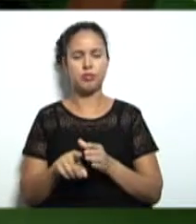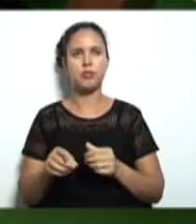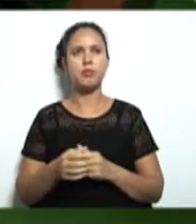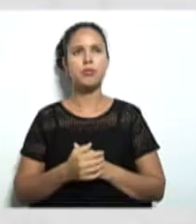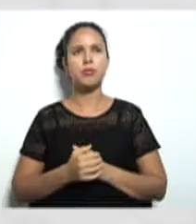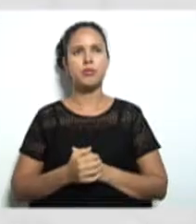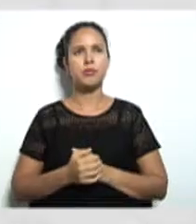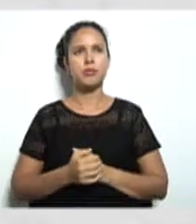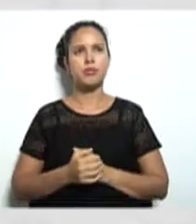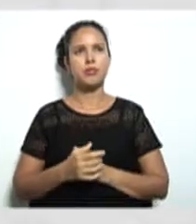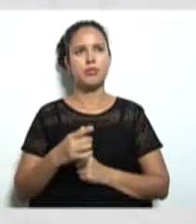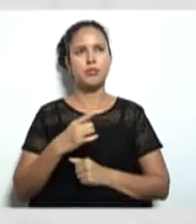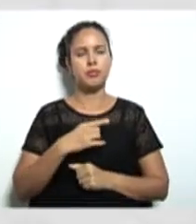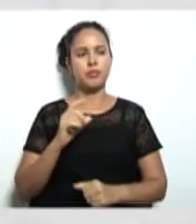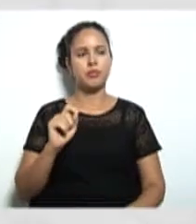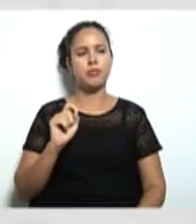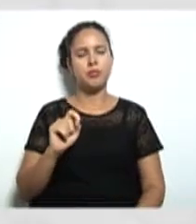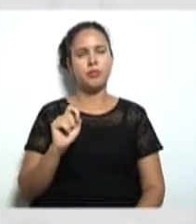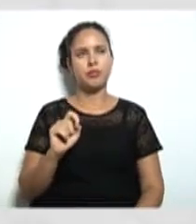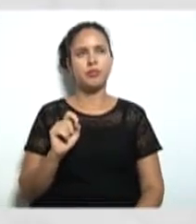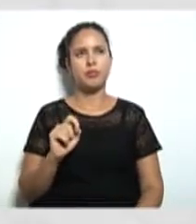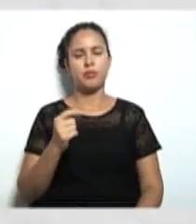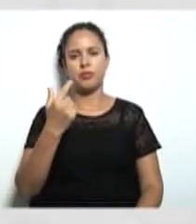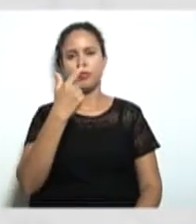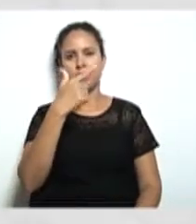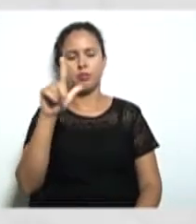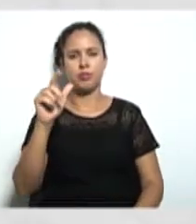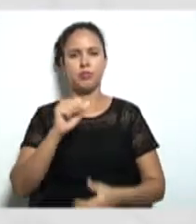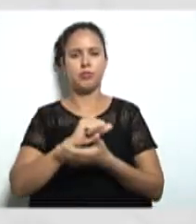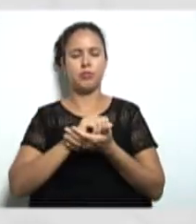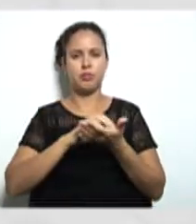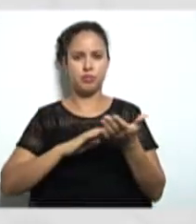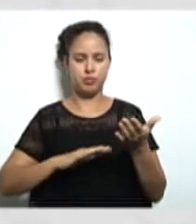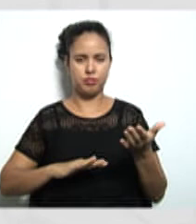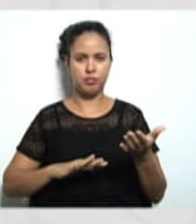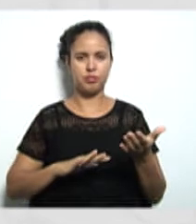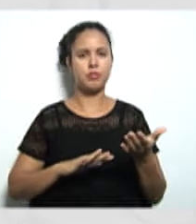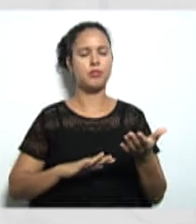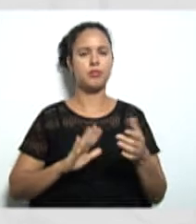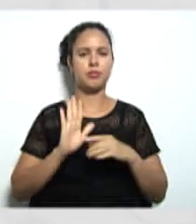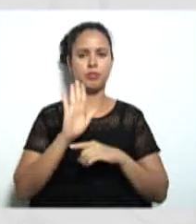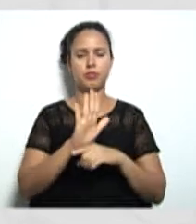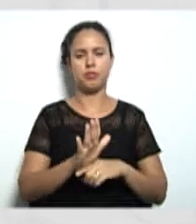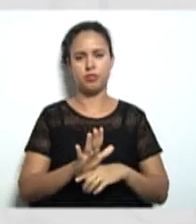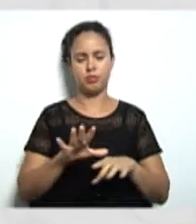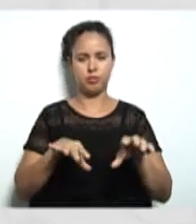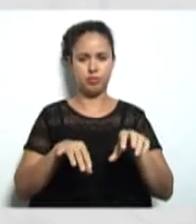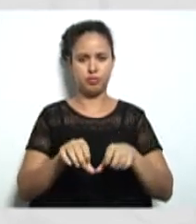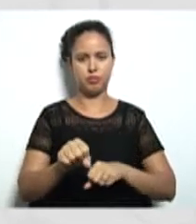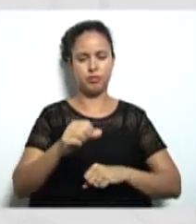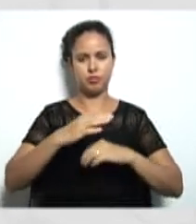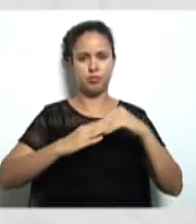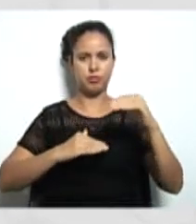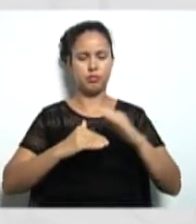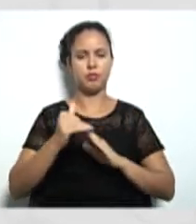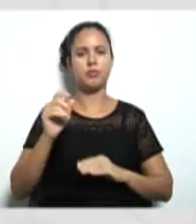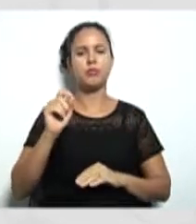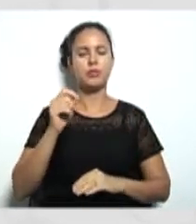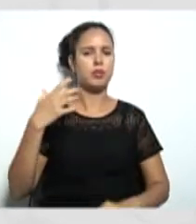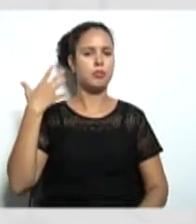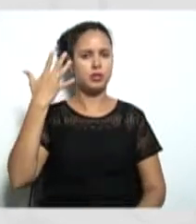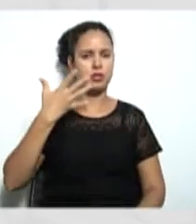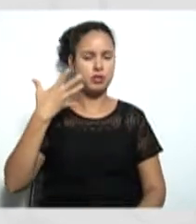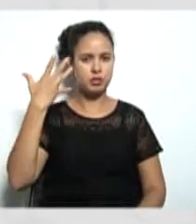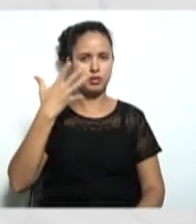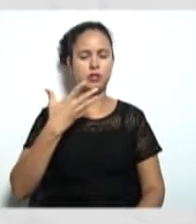E aí nós temos ainda outras atividades que contribuem para a sua formação profissional. Palestras, né,